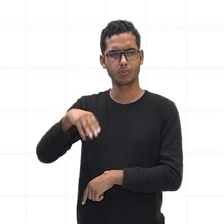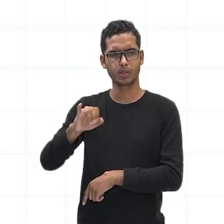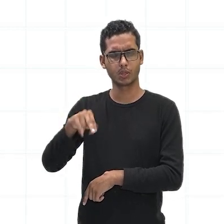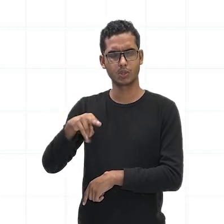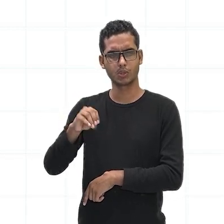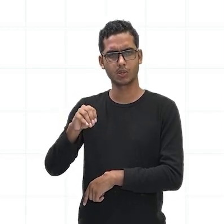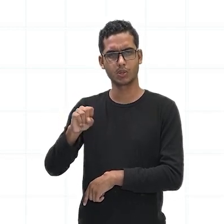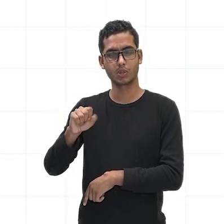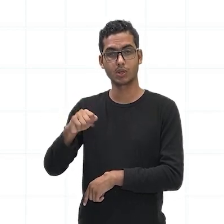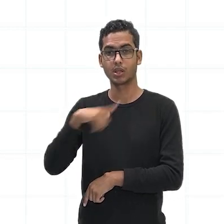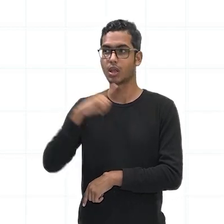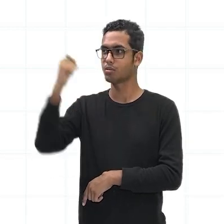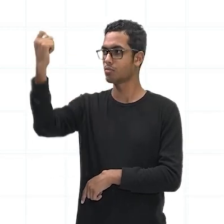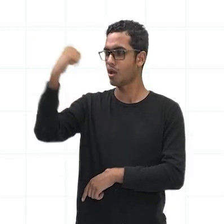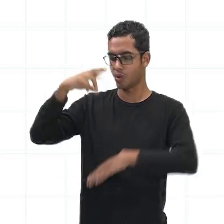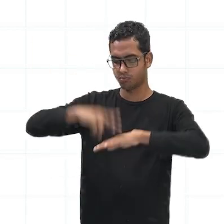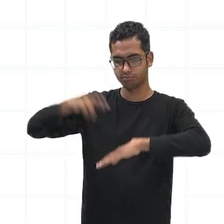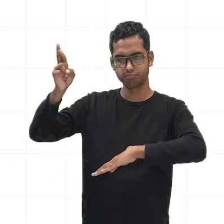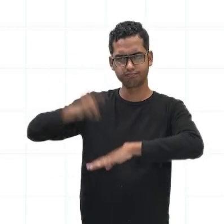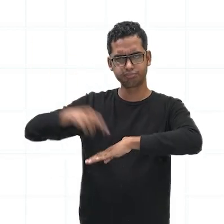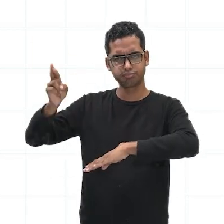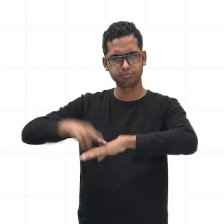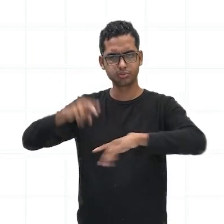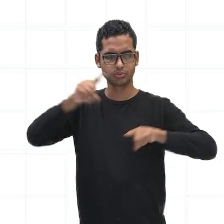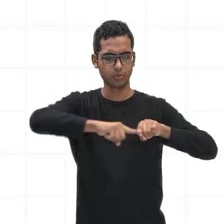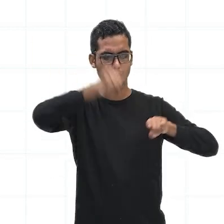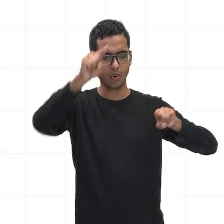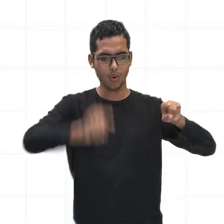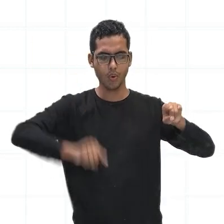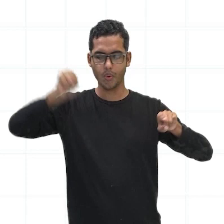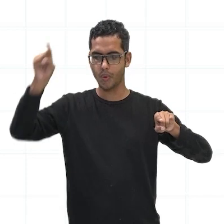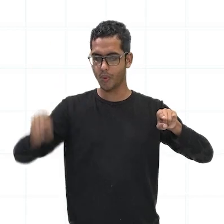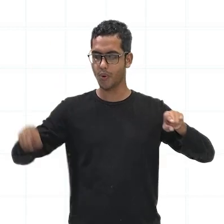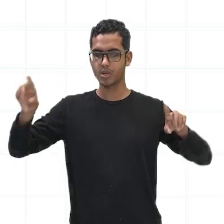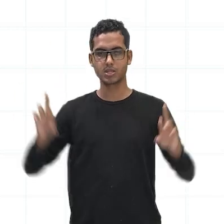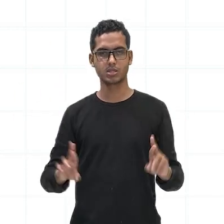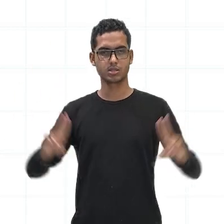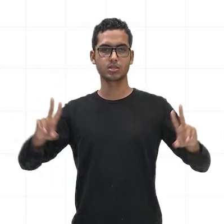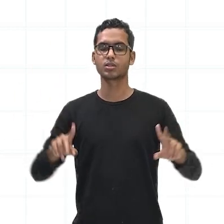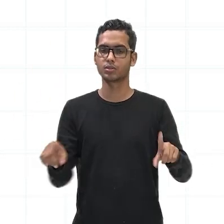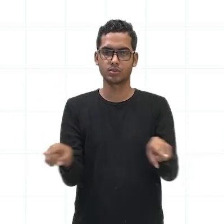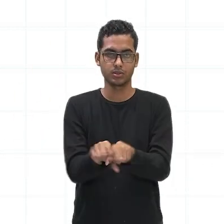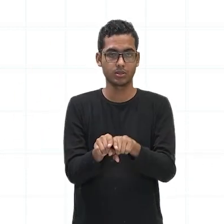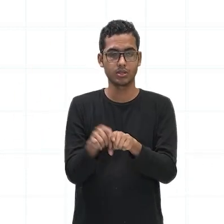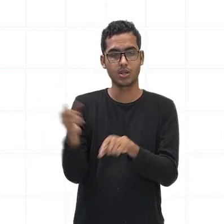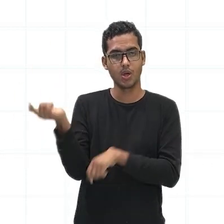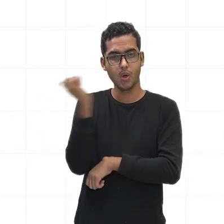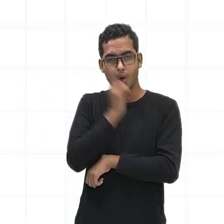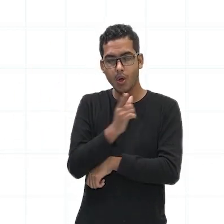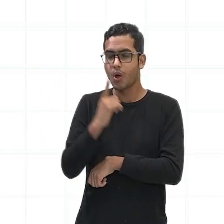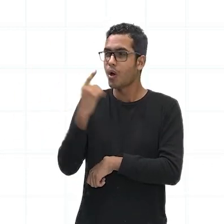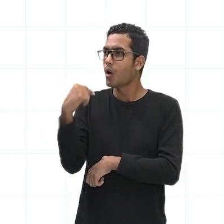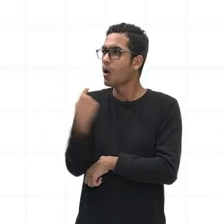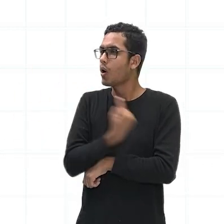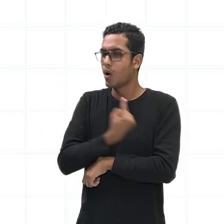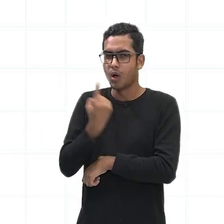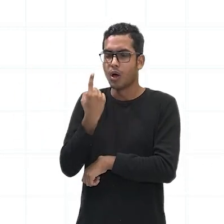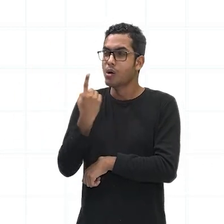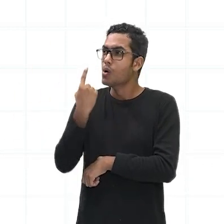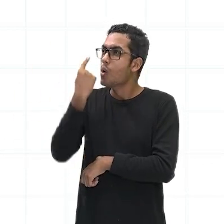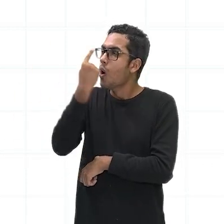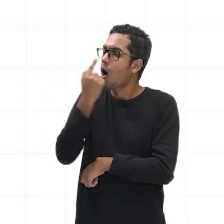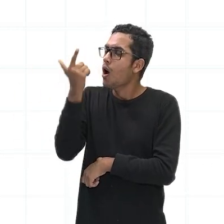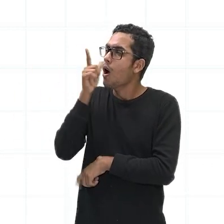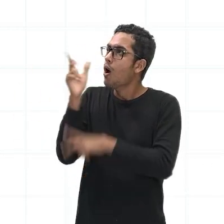por comprimentos de ondas diferentes. Essas ondas, além de serem captadas por nossos olhos, são